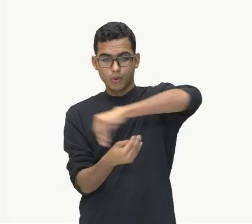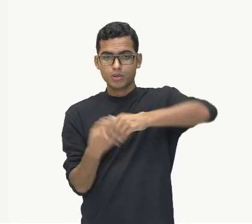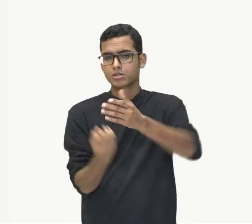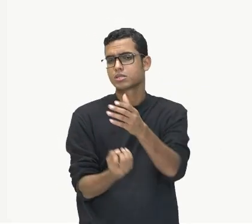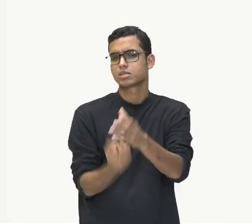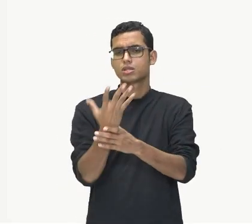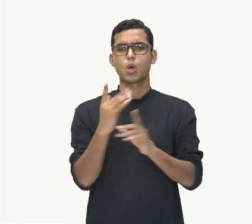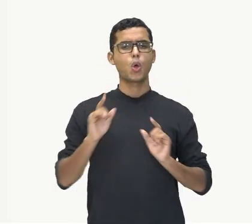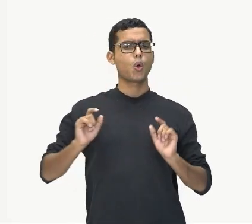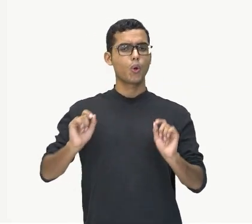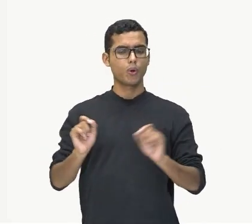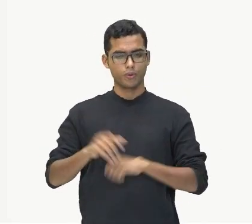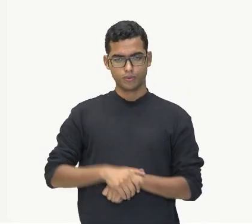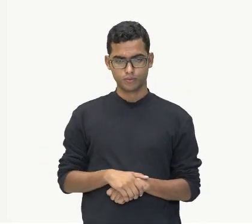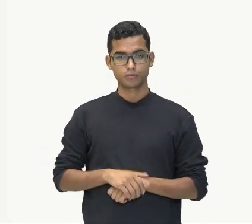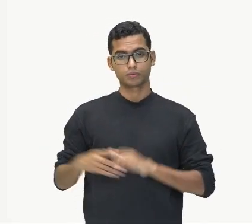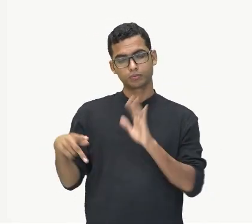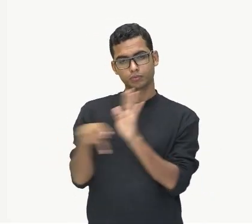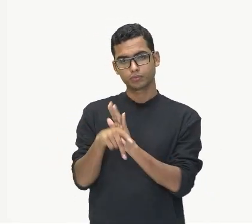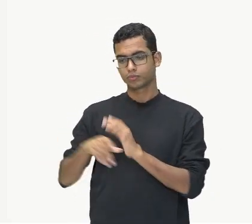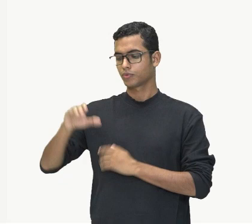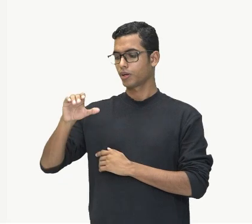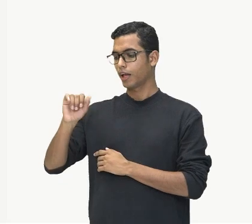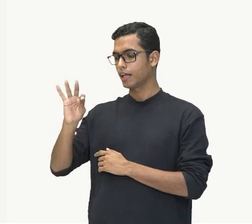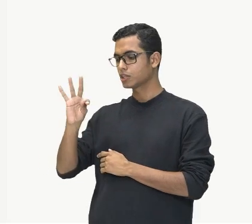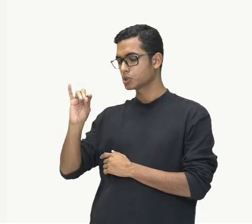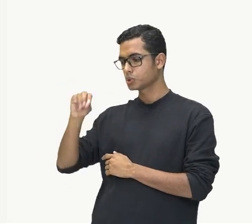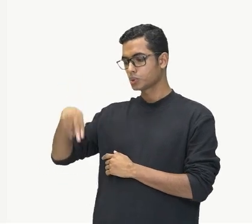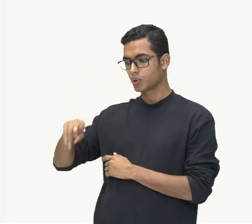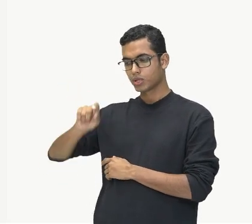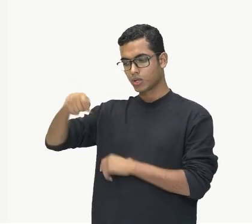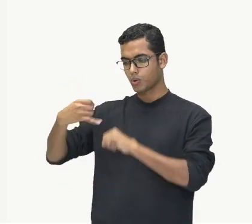Forma um cátion